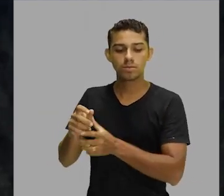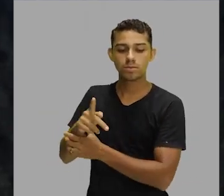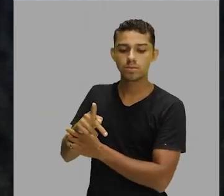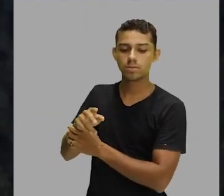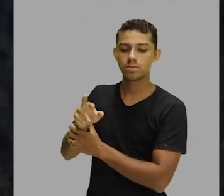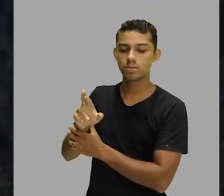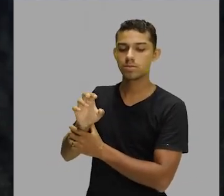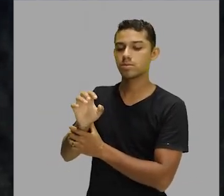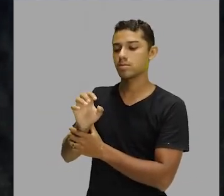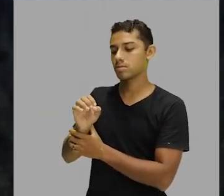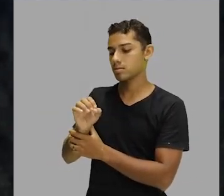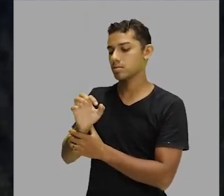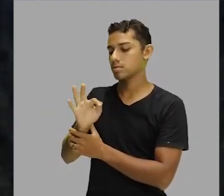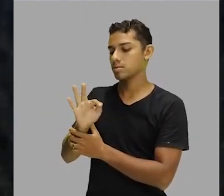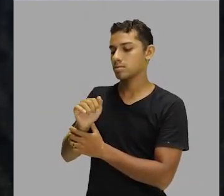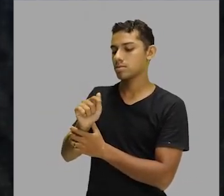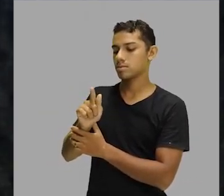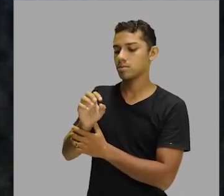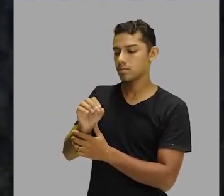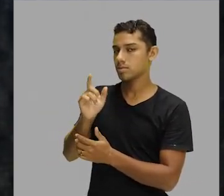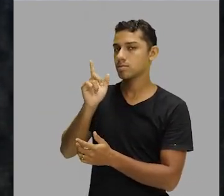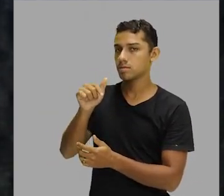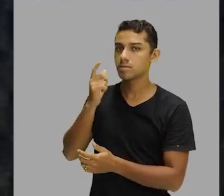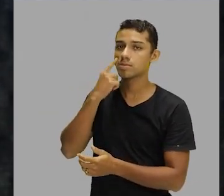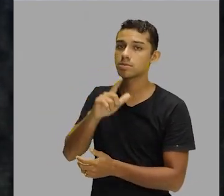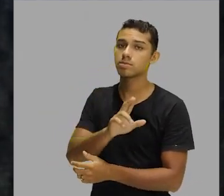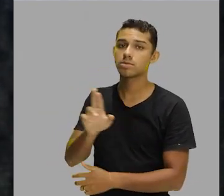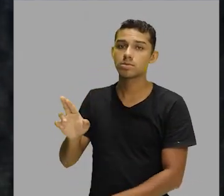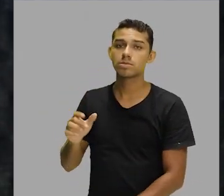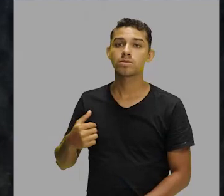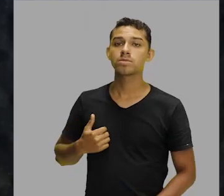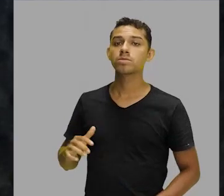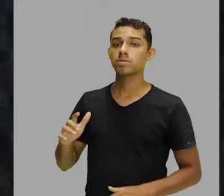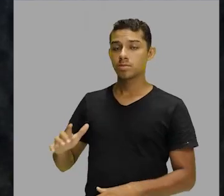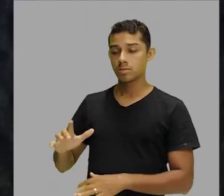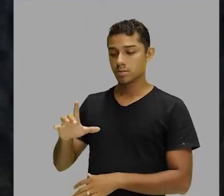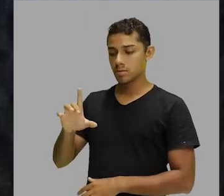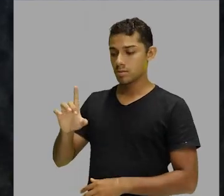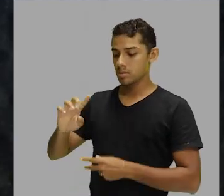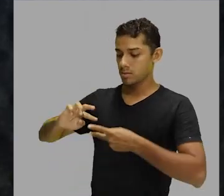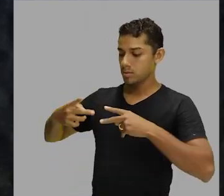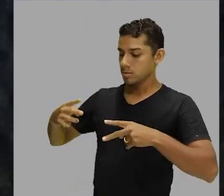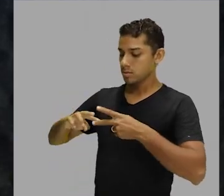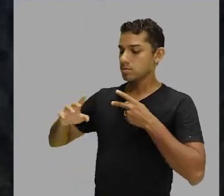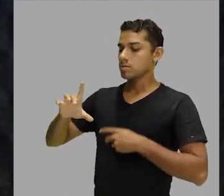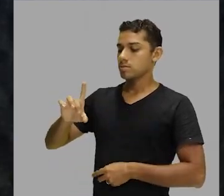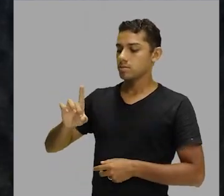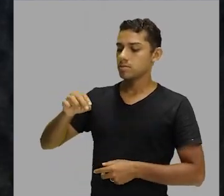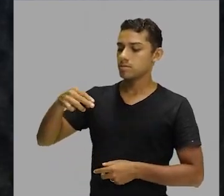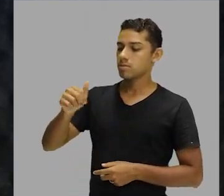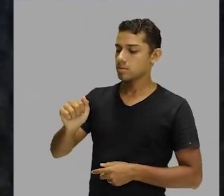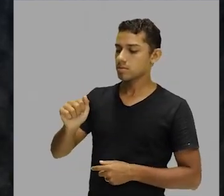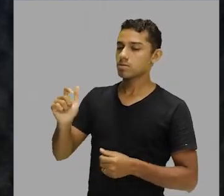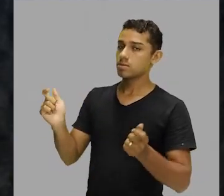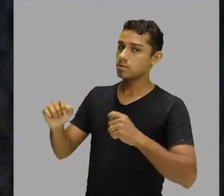prófago. Essa forma de prófago quer dizer que o DNA viral está infiltrado no